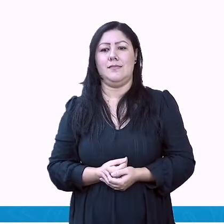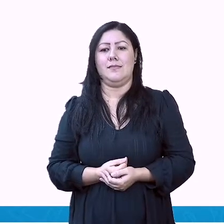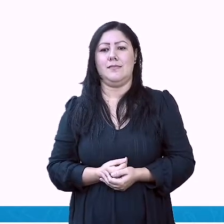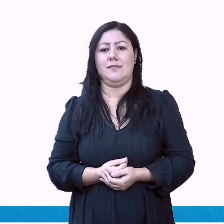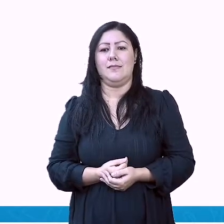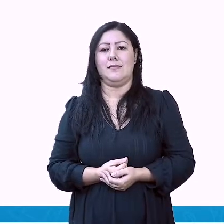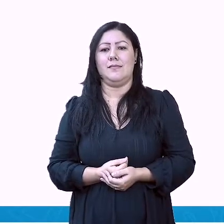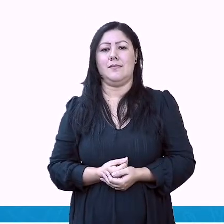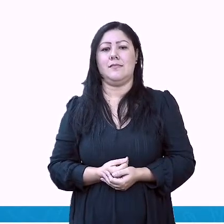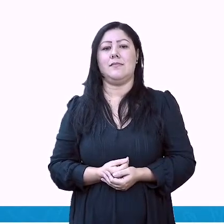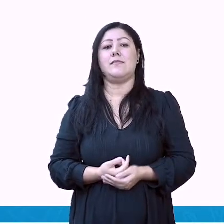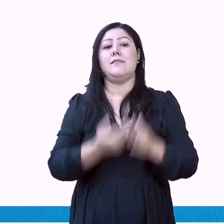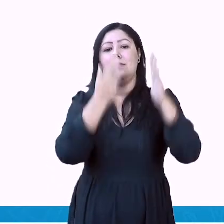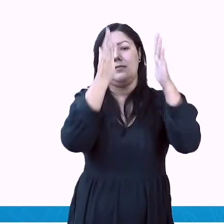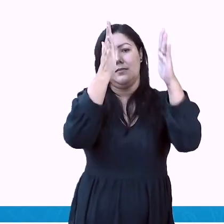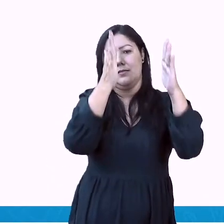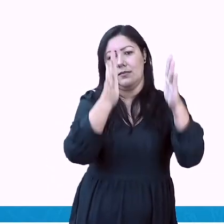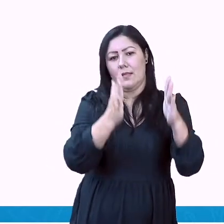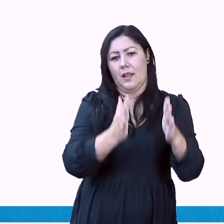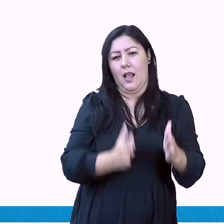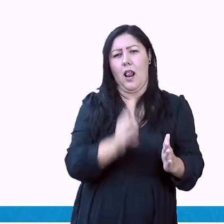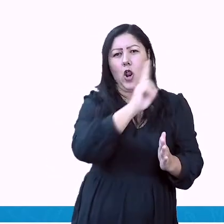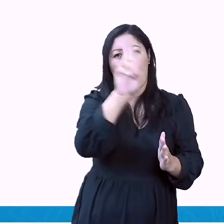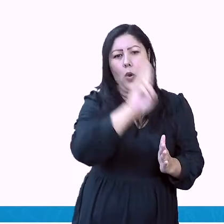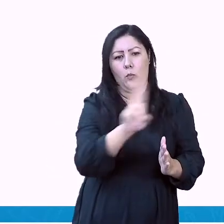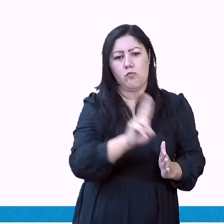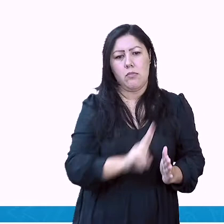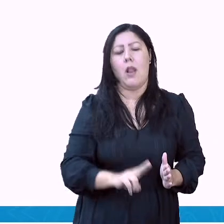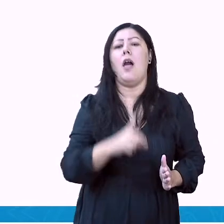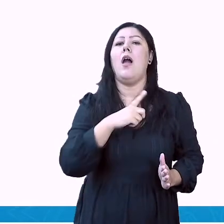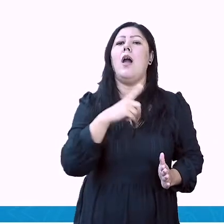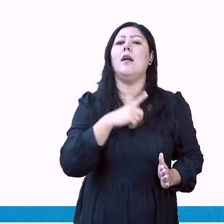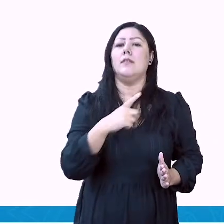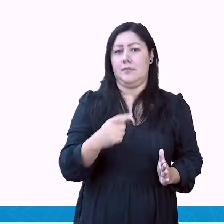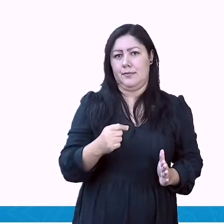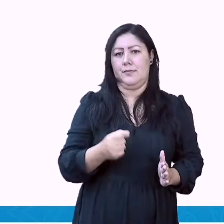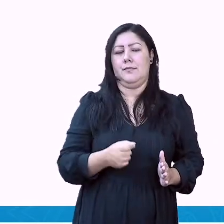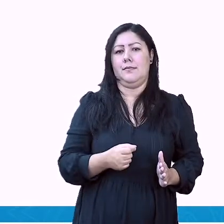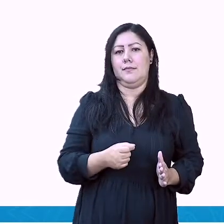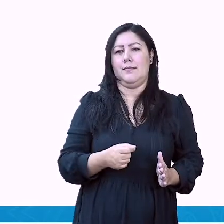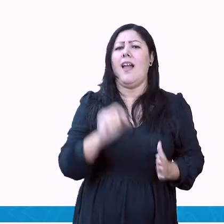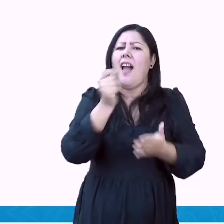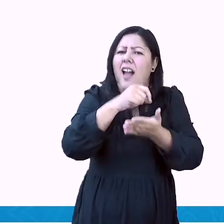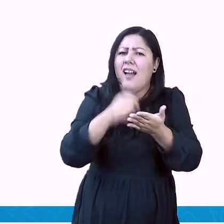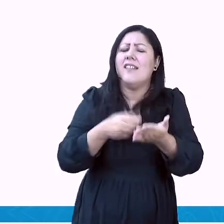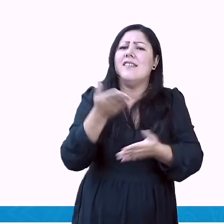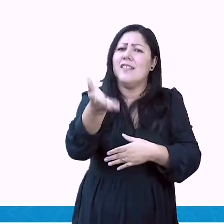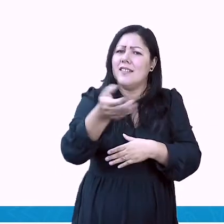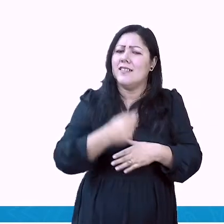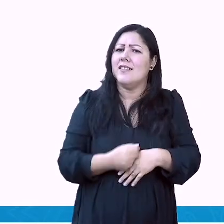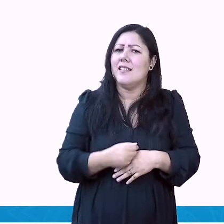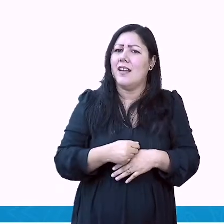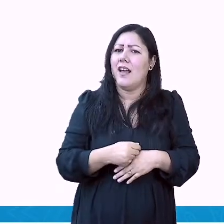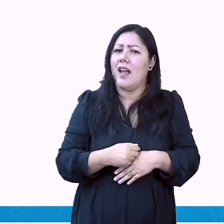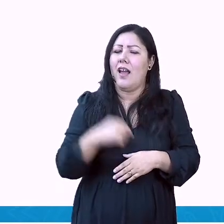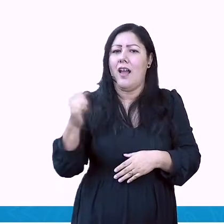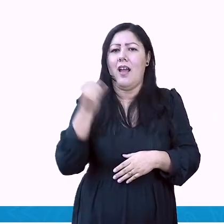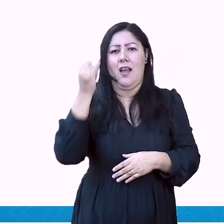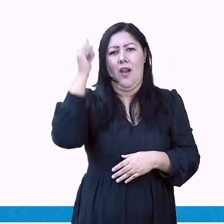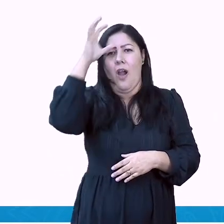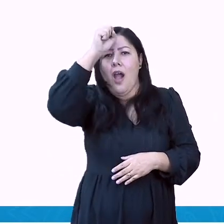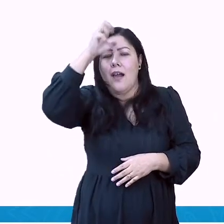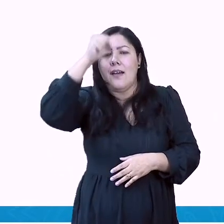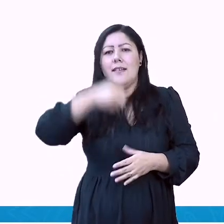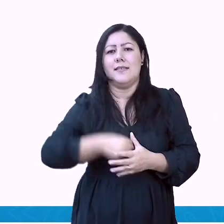nas eras, você ter conhecimento disso, anota no seu caderno,